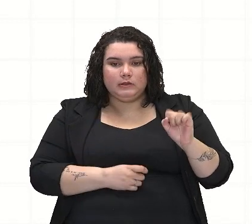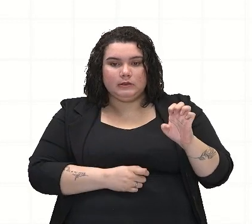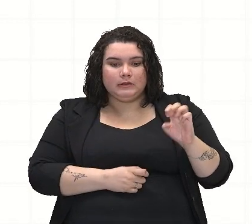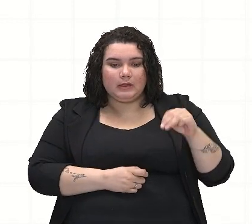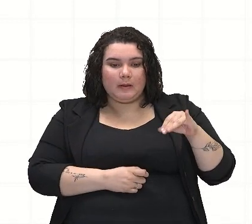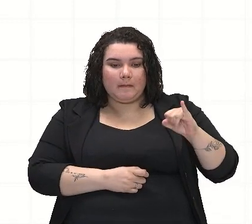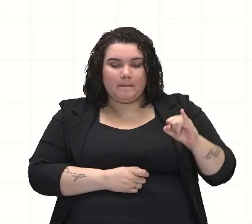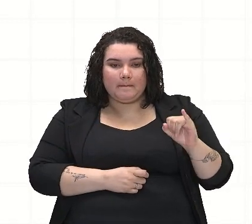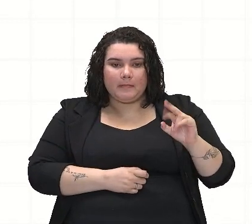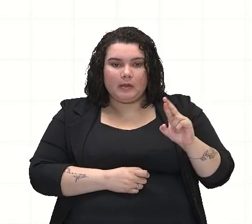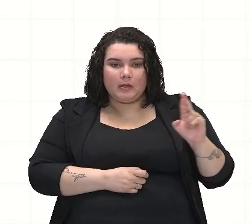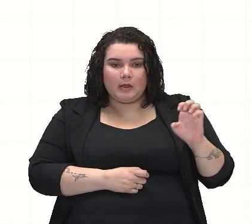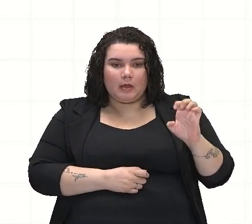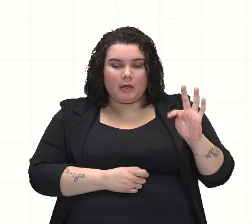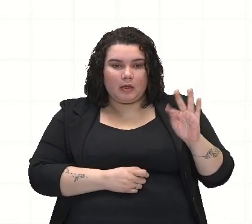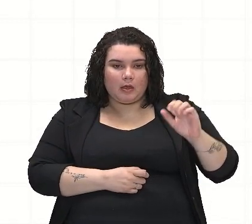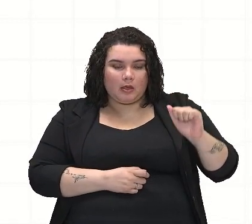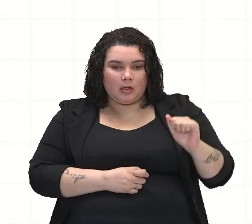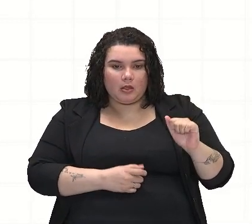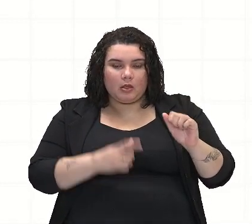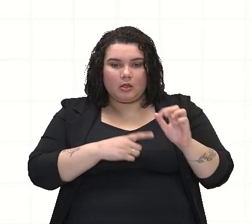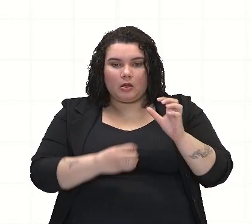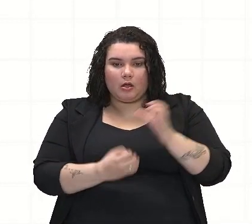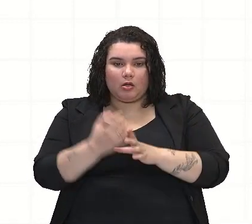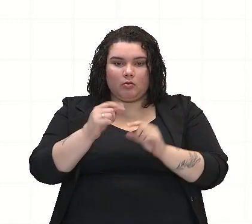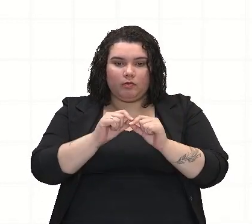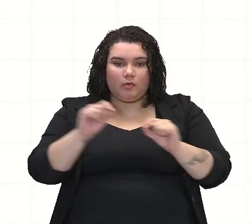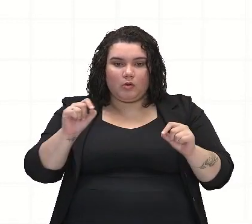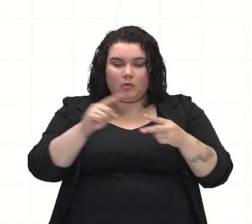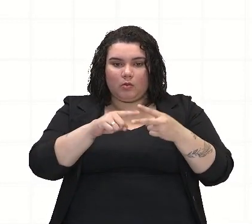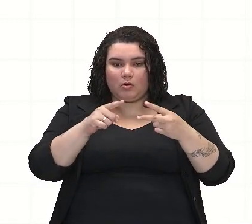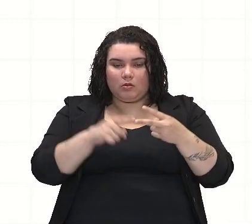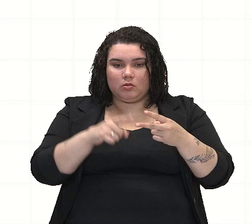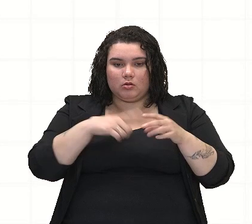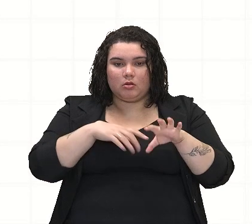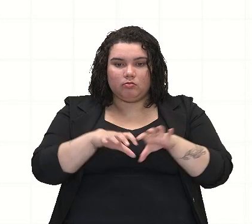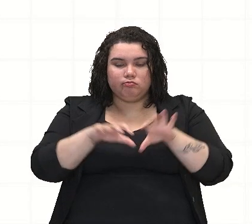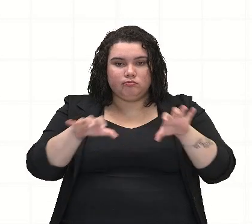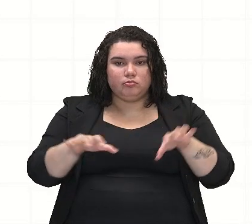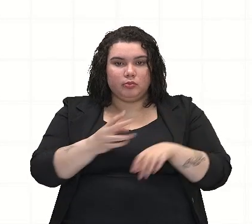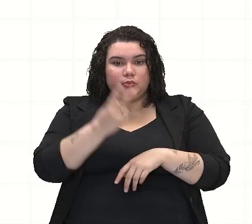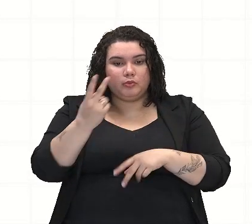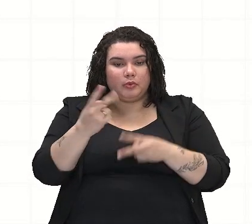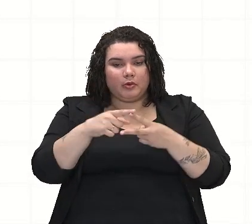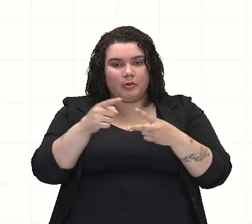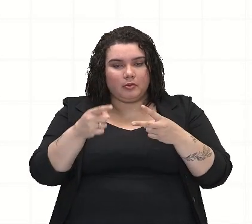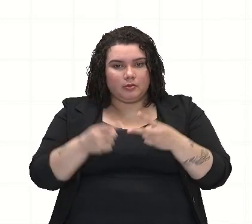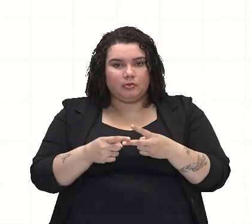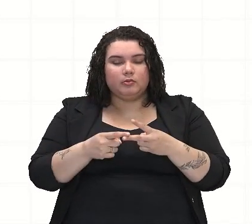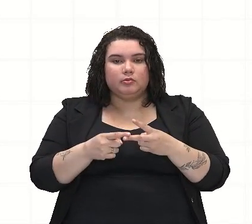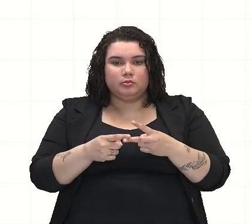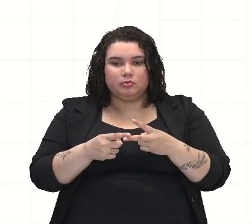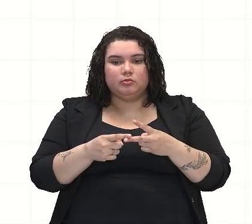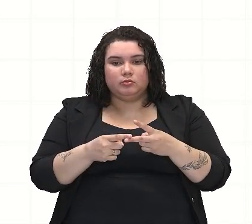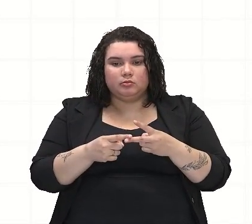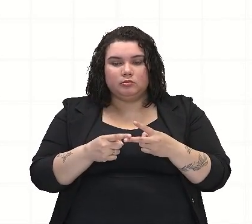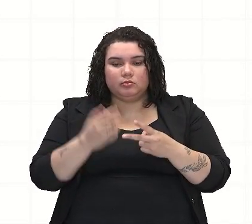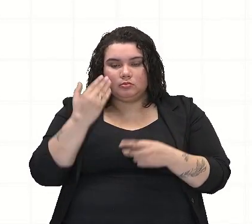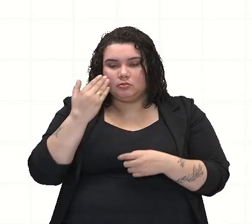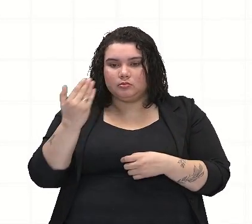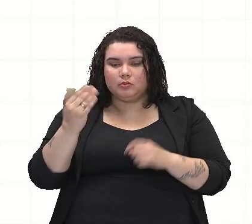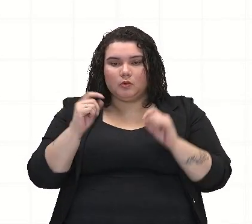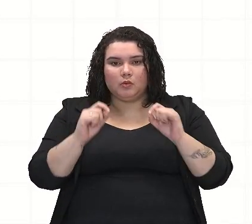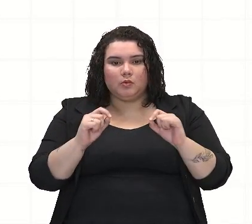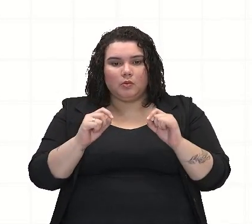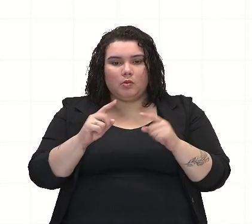no vértice de um ângulo e que o divide em outros dois ângulos congruentes. O que, que